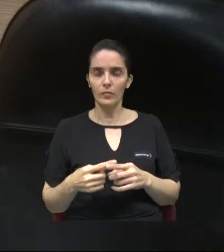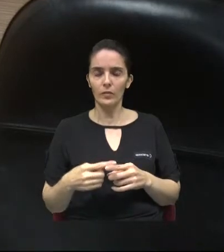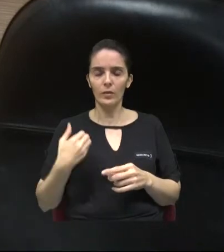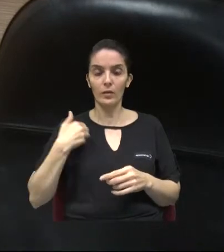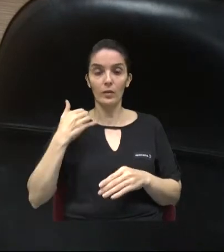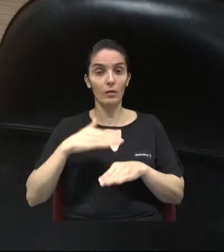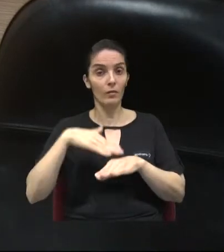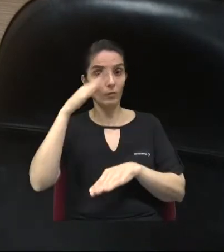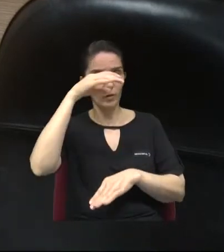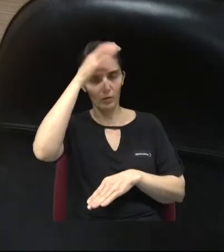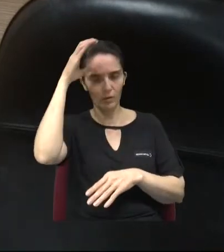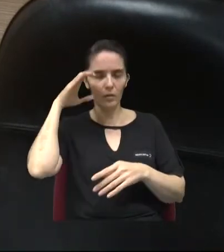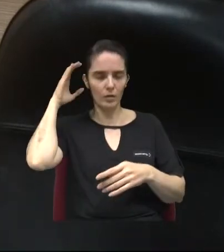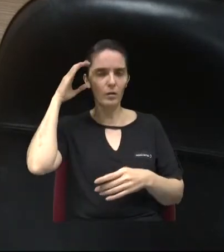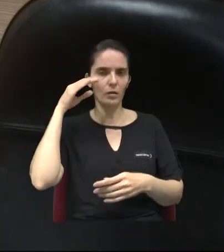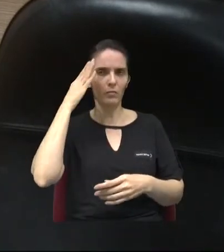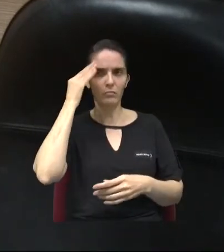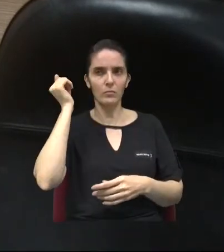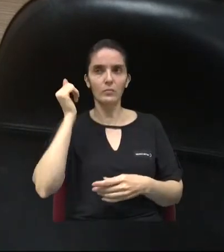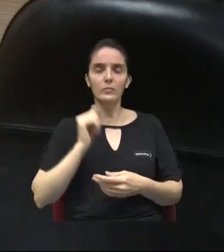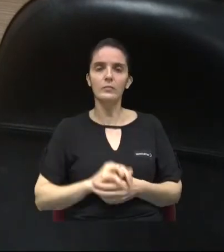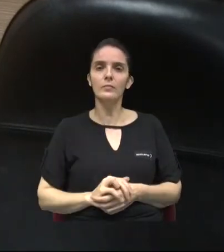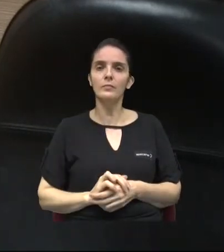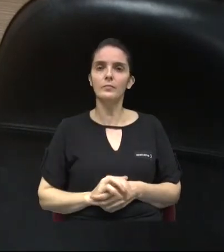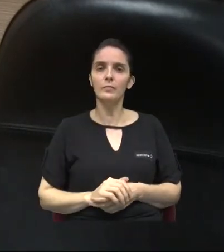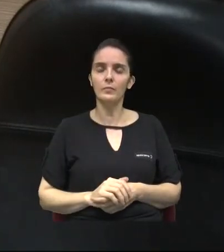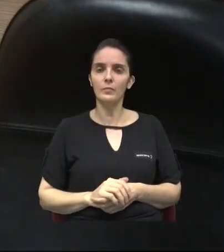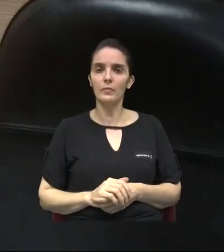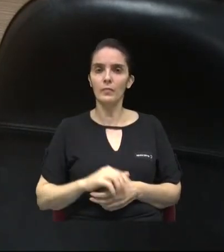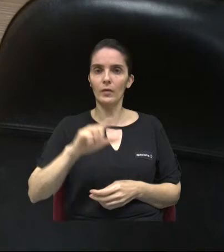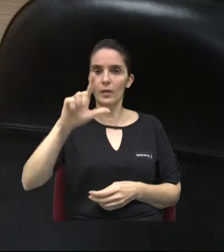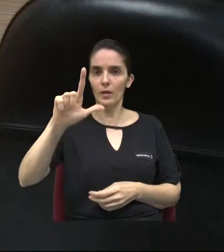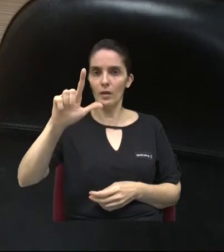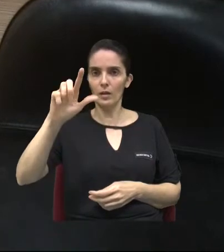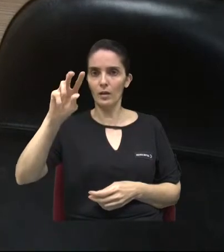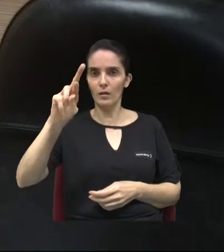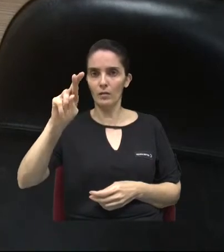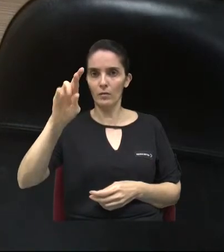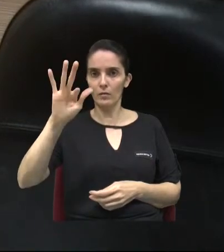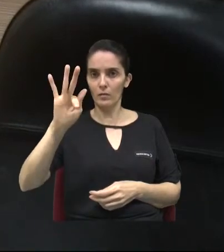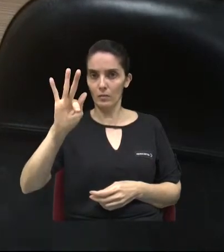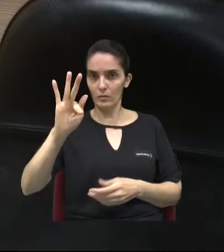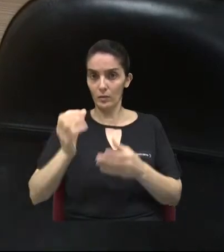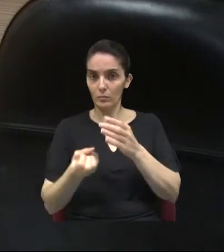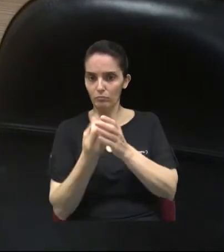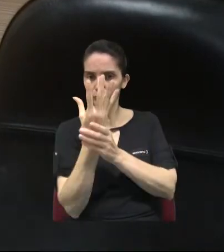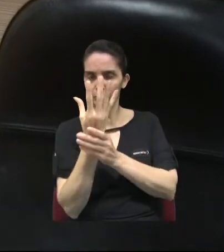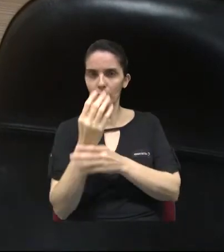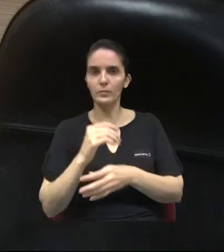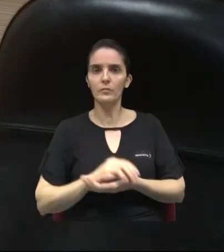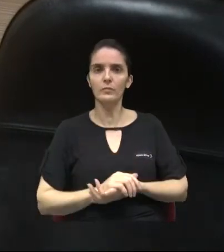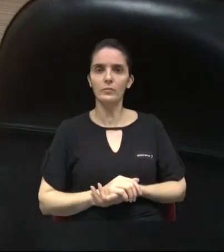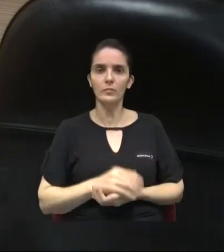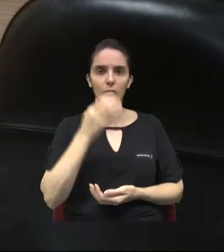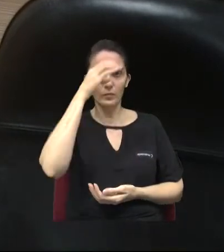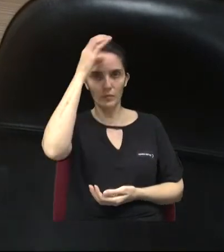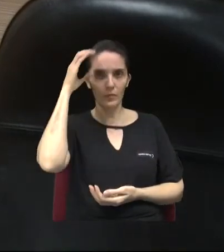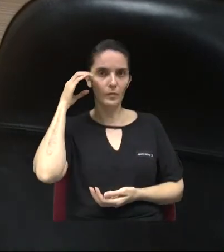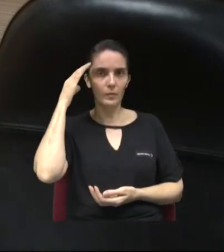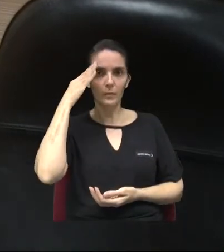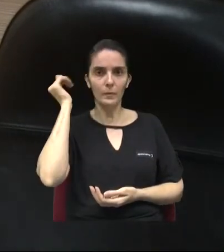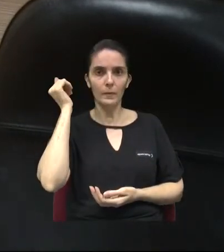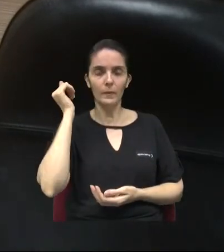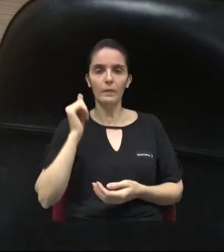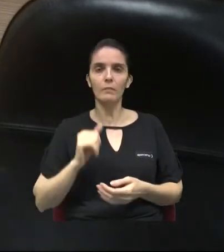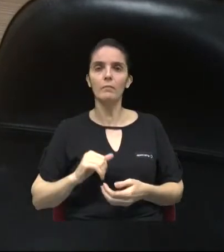acompanhado esse momento aí de transição, quando a LRF foi promulgada. Então, e eu concordo, parabenizo a vereadora Lubogo